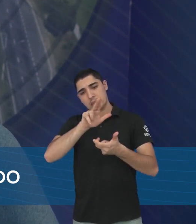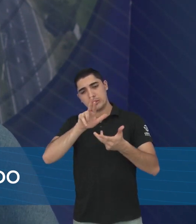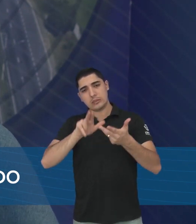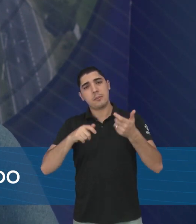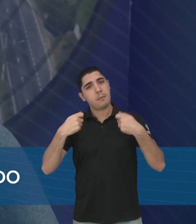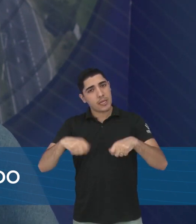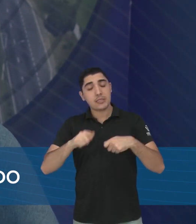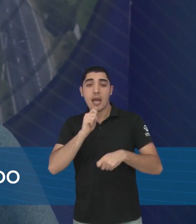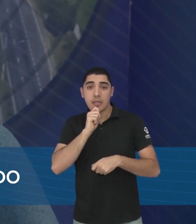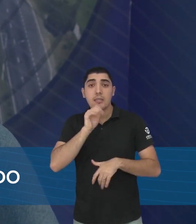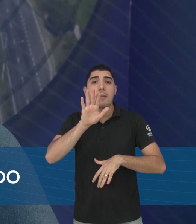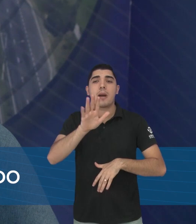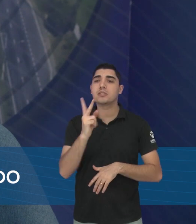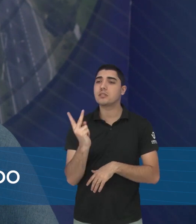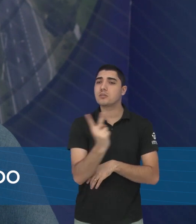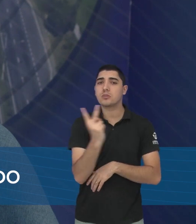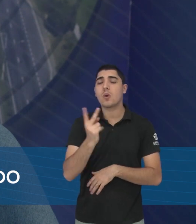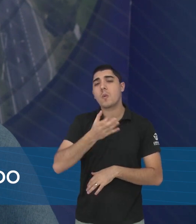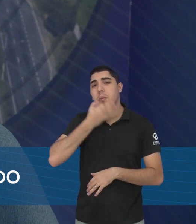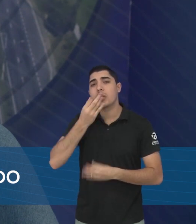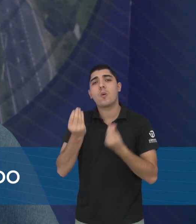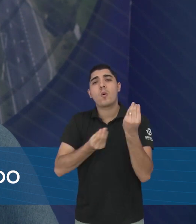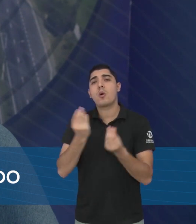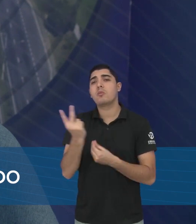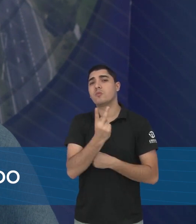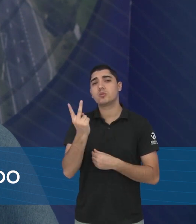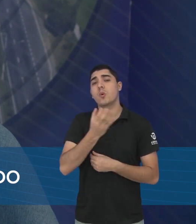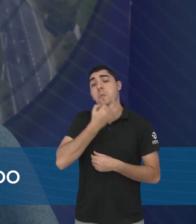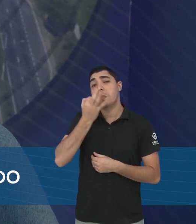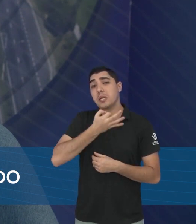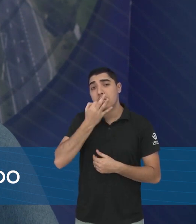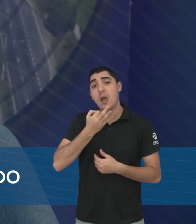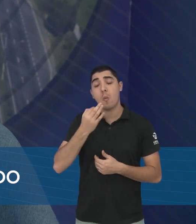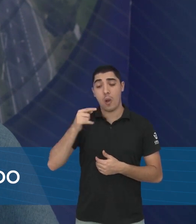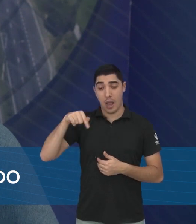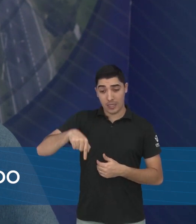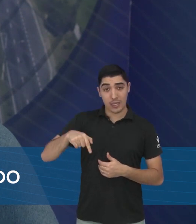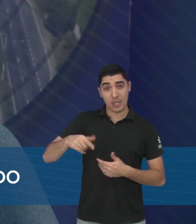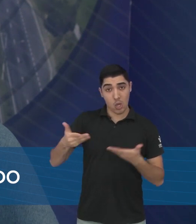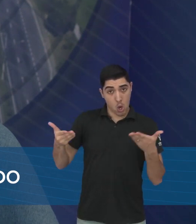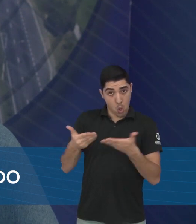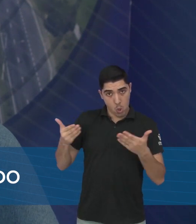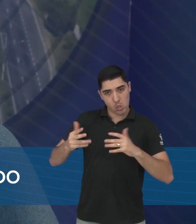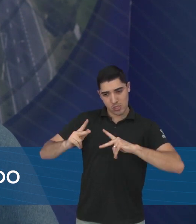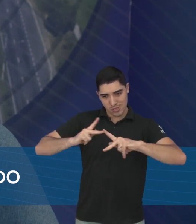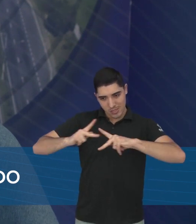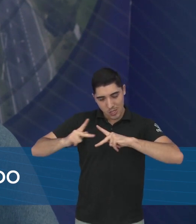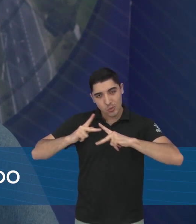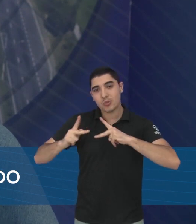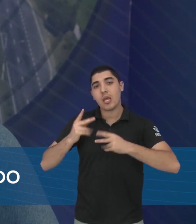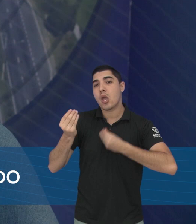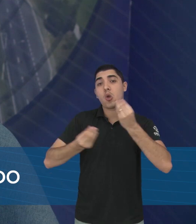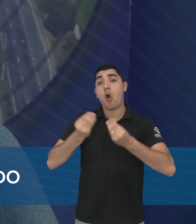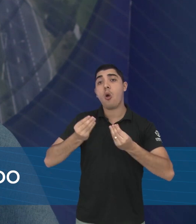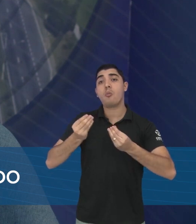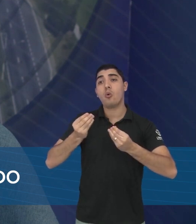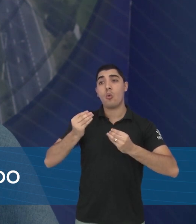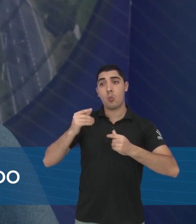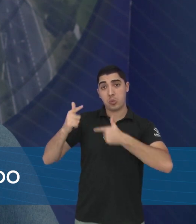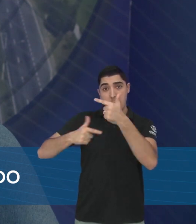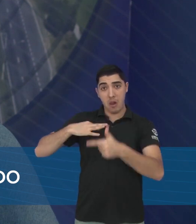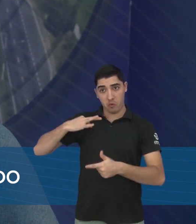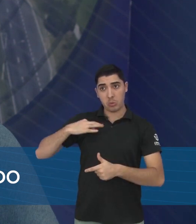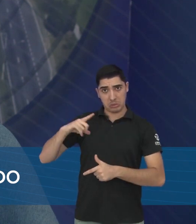vocês avaliam a médio, longo prazo, como que vocês avaliam a nossa realidade também hoje para o voluntariado, para